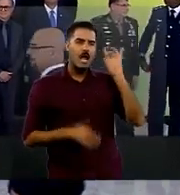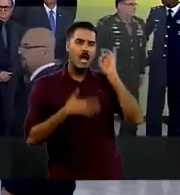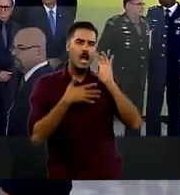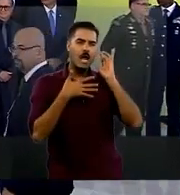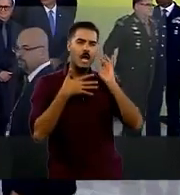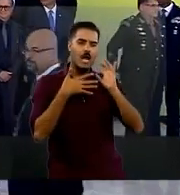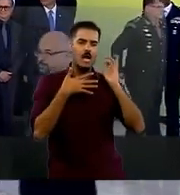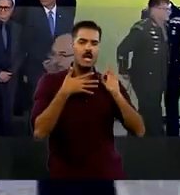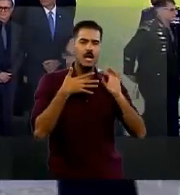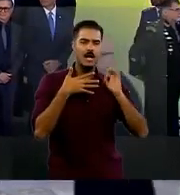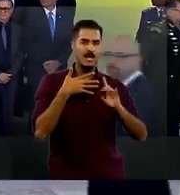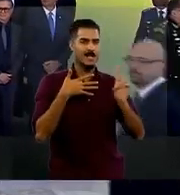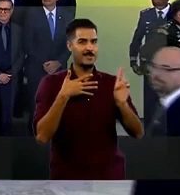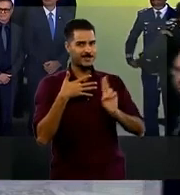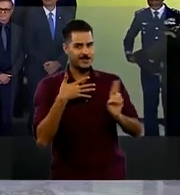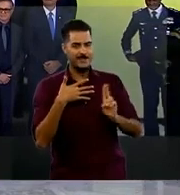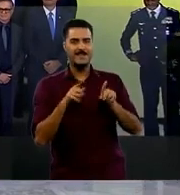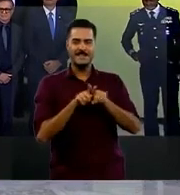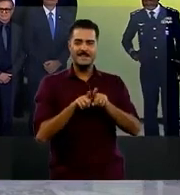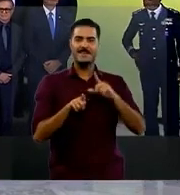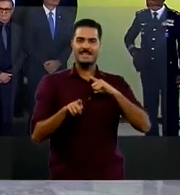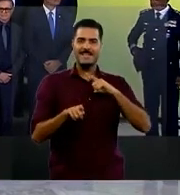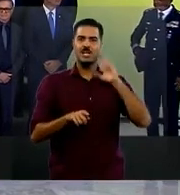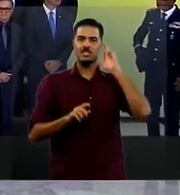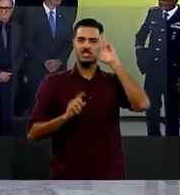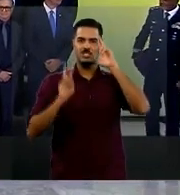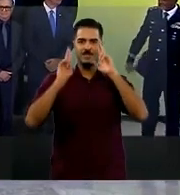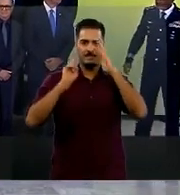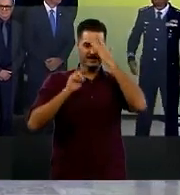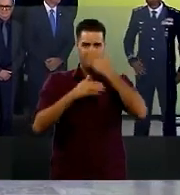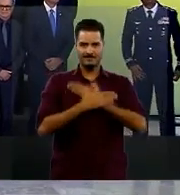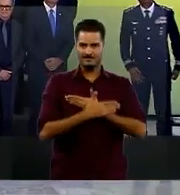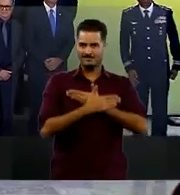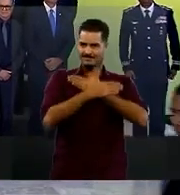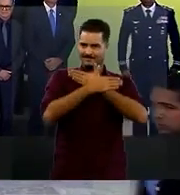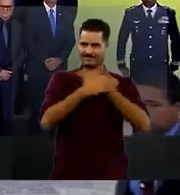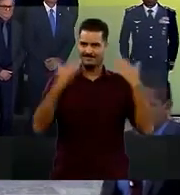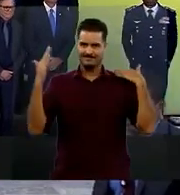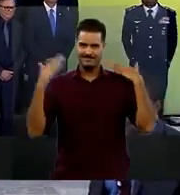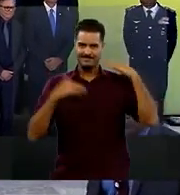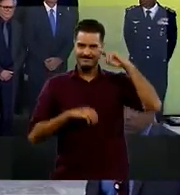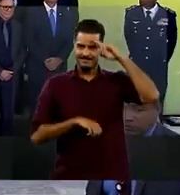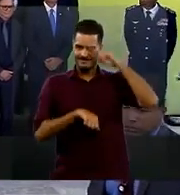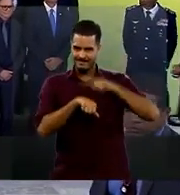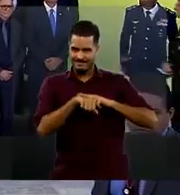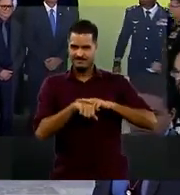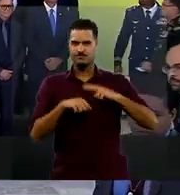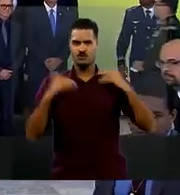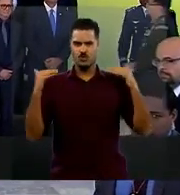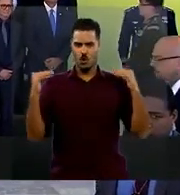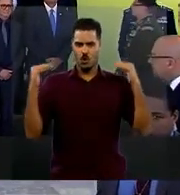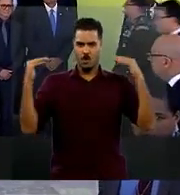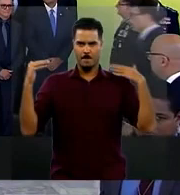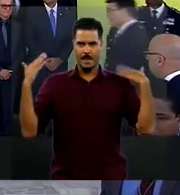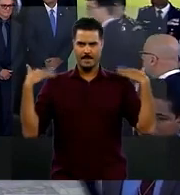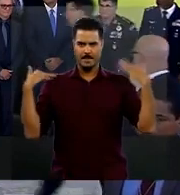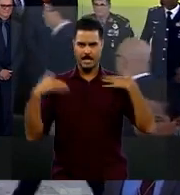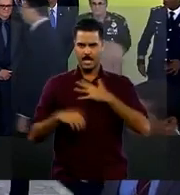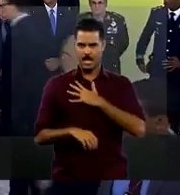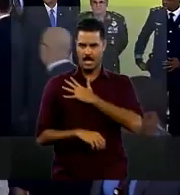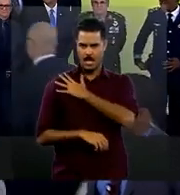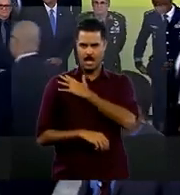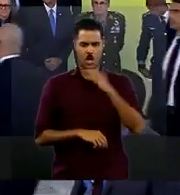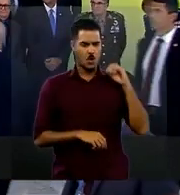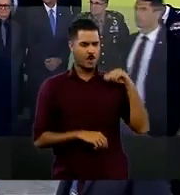também com os chefes das Forças Armadas, né, que compõem... Os comandantes, né, das Forças Armadas que